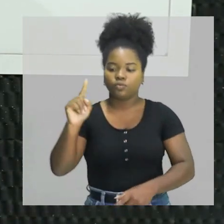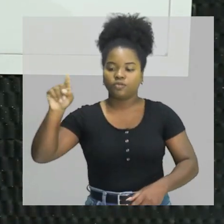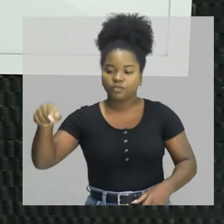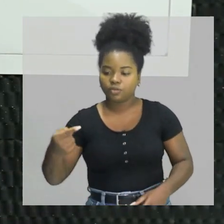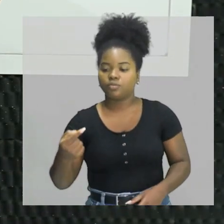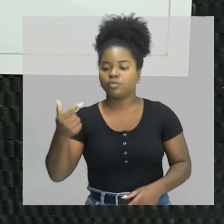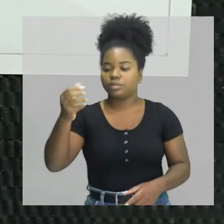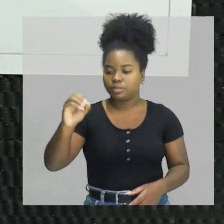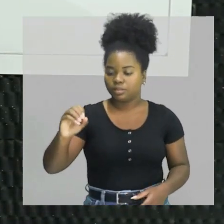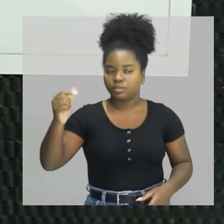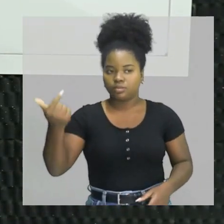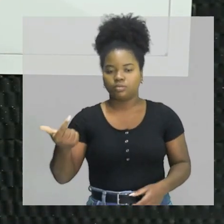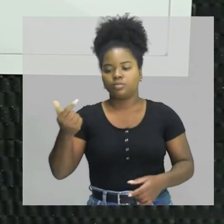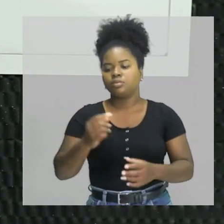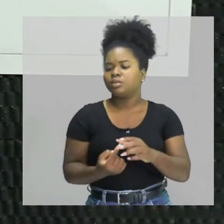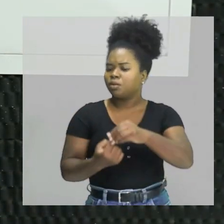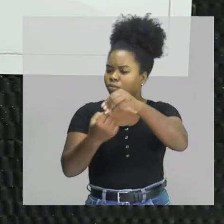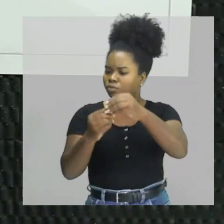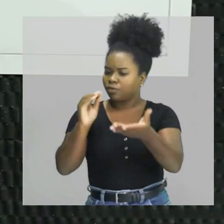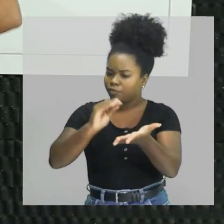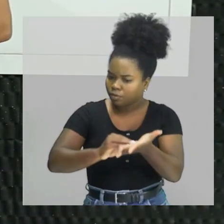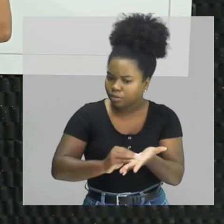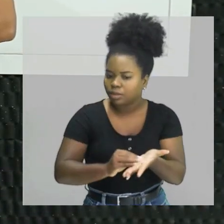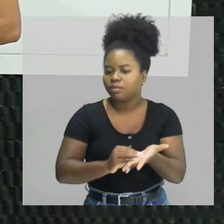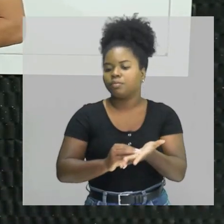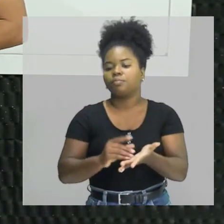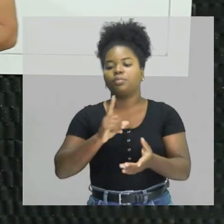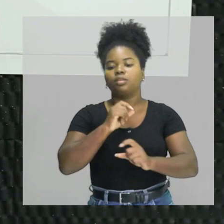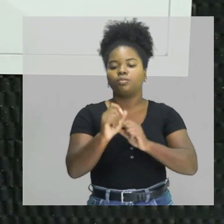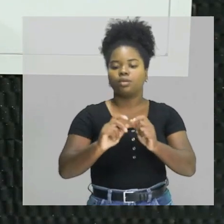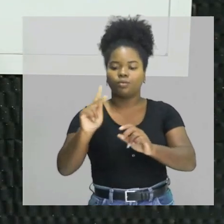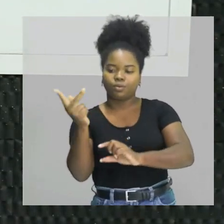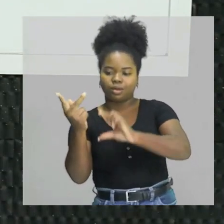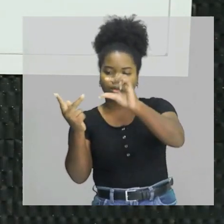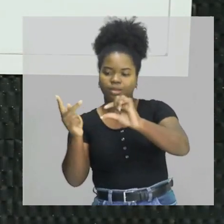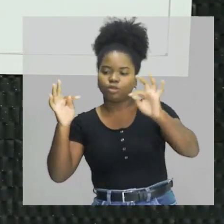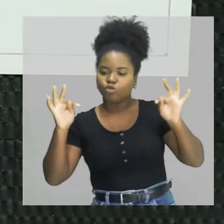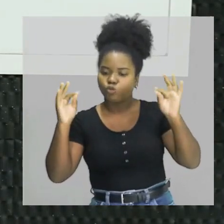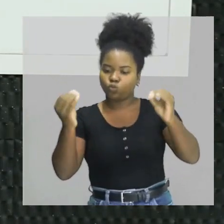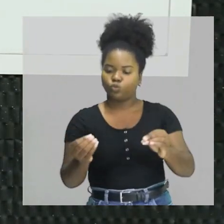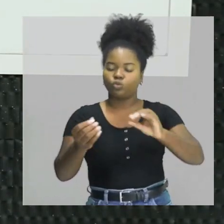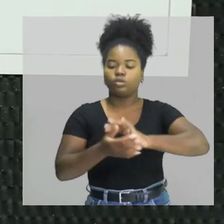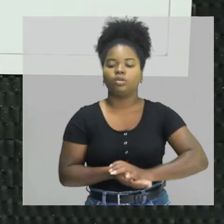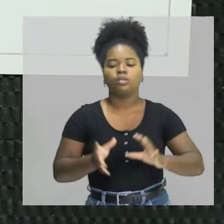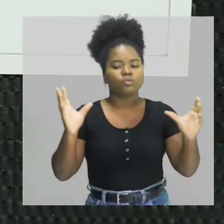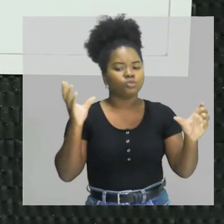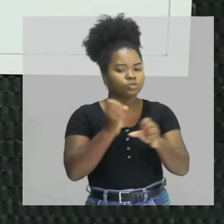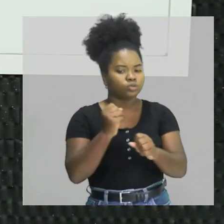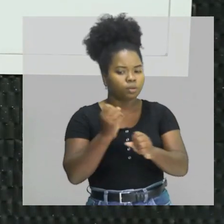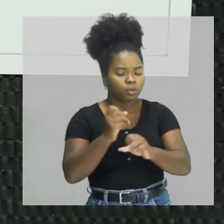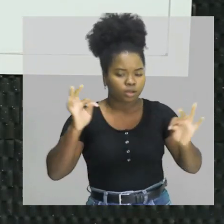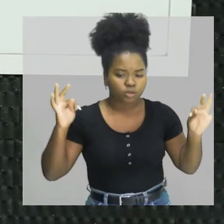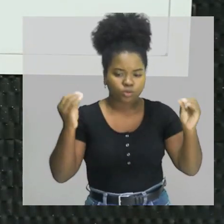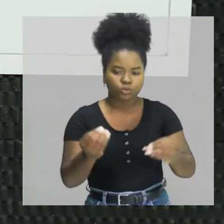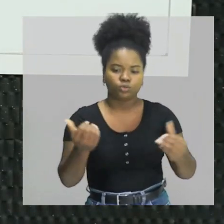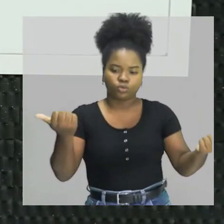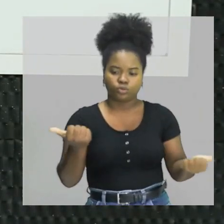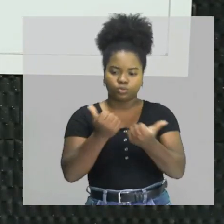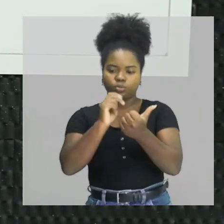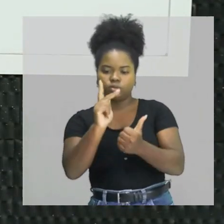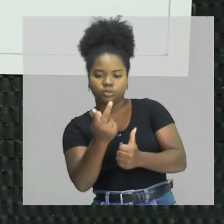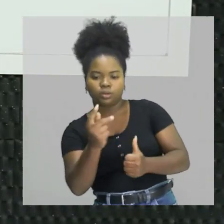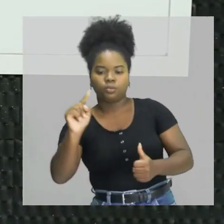é o único pedacinho que faltava para poder calcular a altura total. Tá? Então, somando aqui, ó, substituindo H